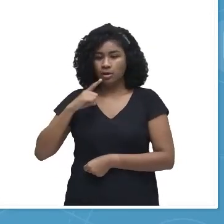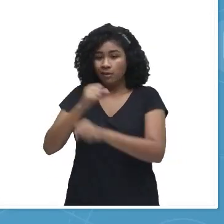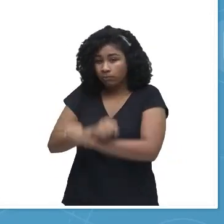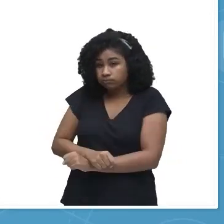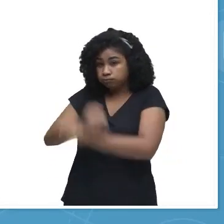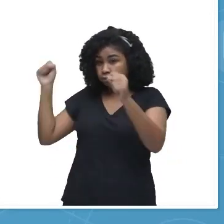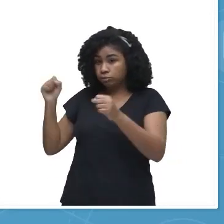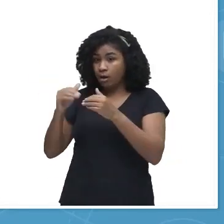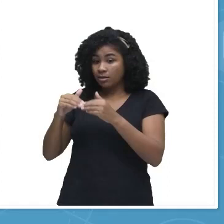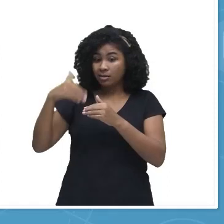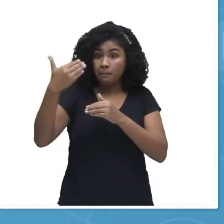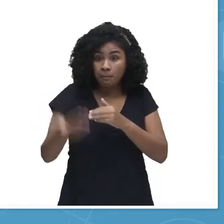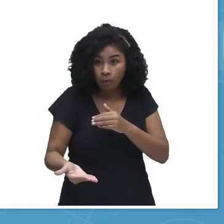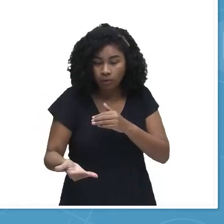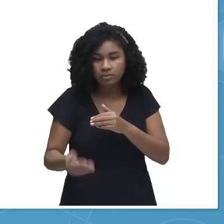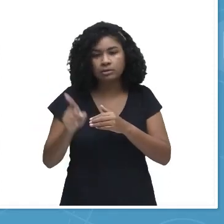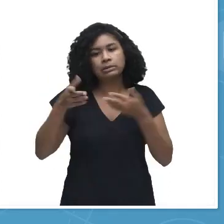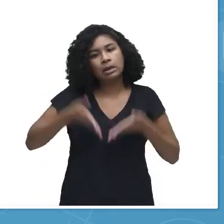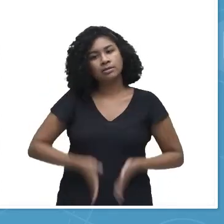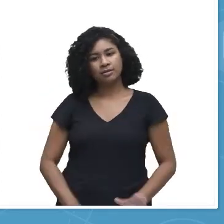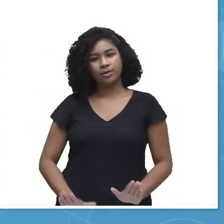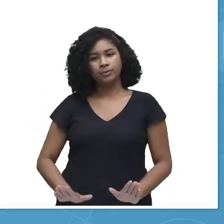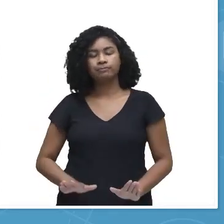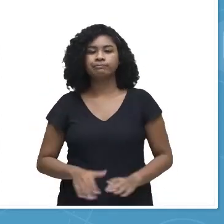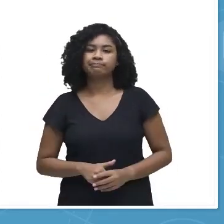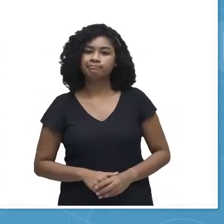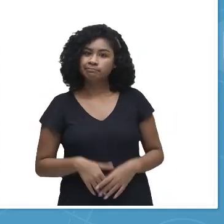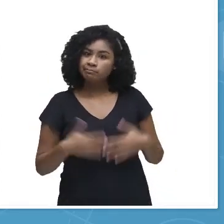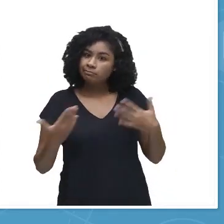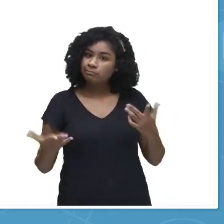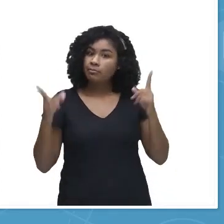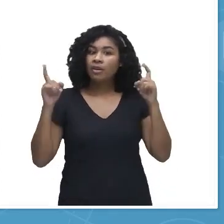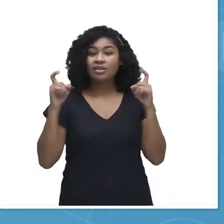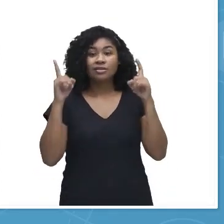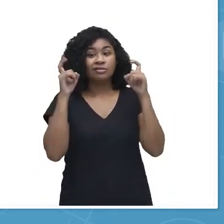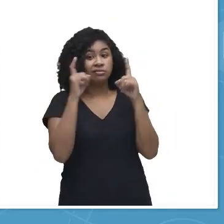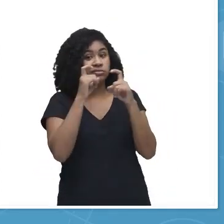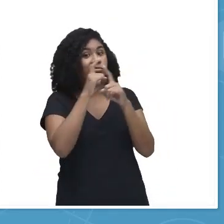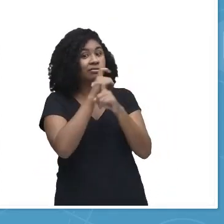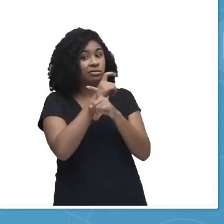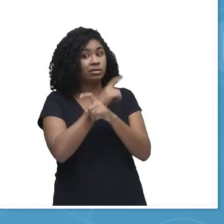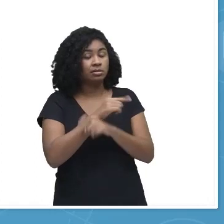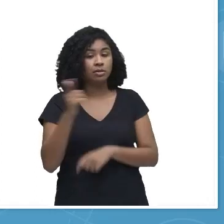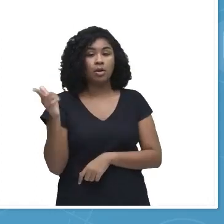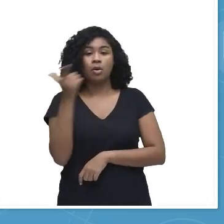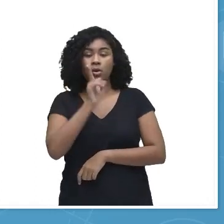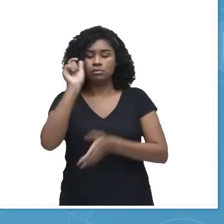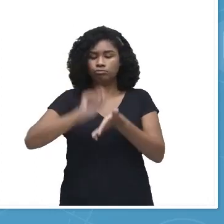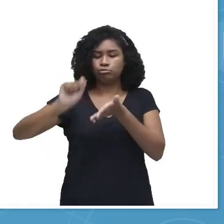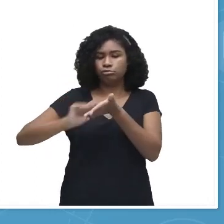Então imaginem, gente, como para ele foi difícil galgar o patamar que ele alcançou de grande gênio